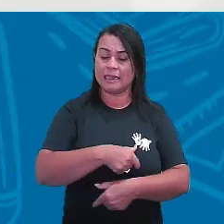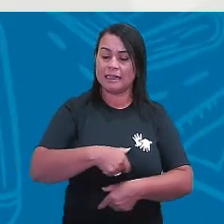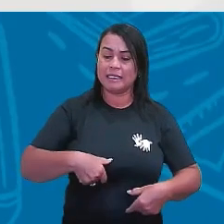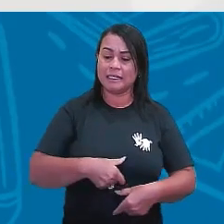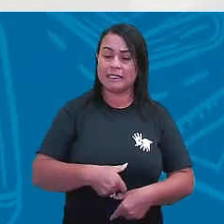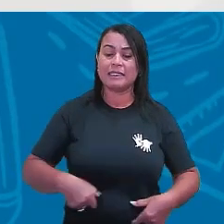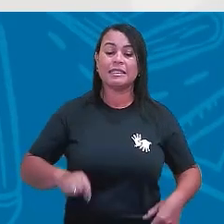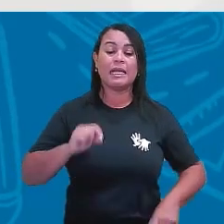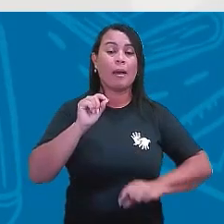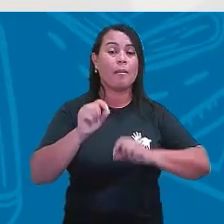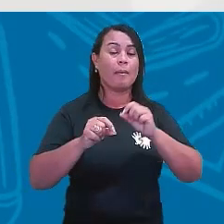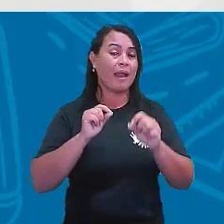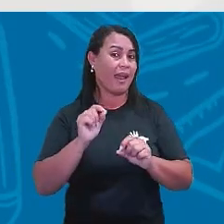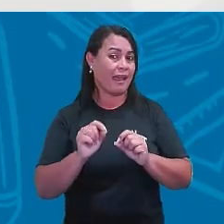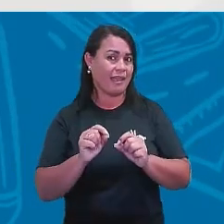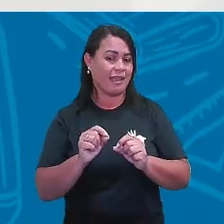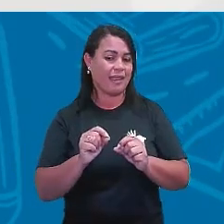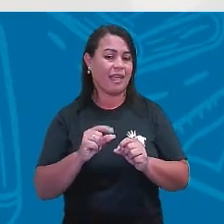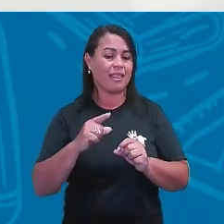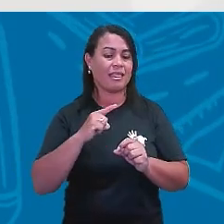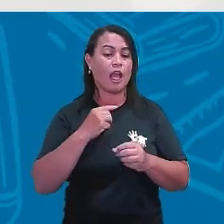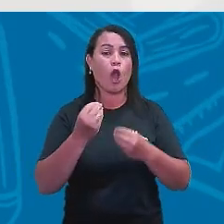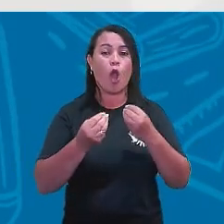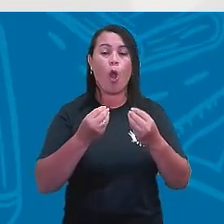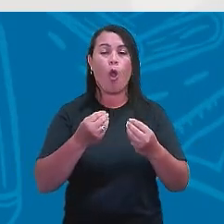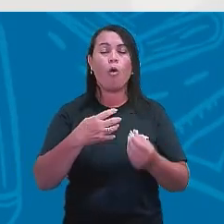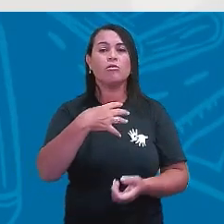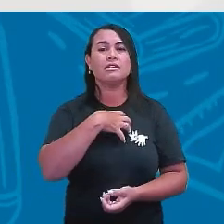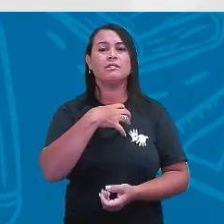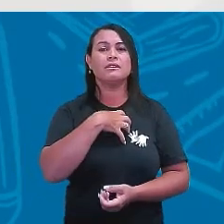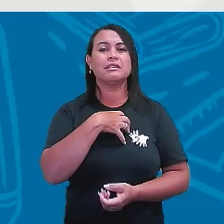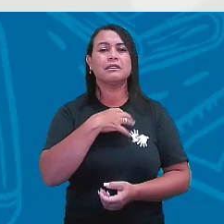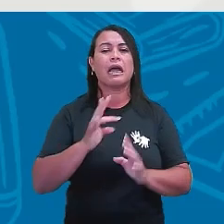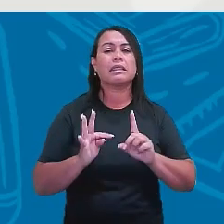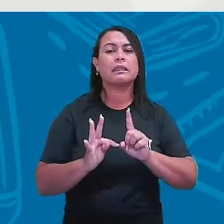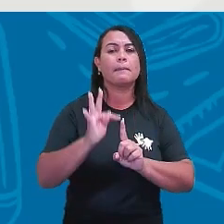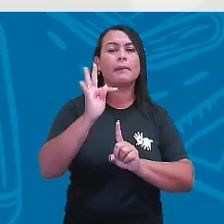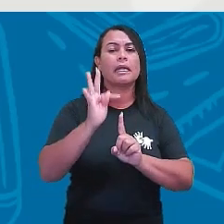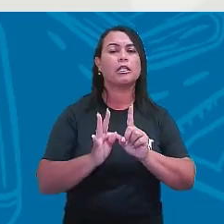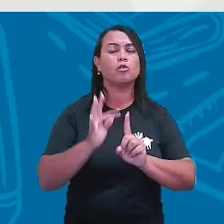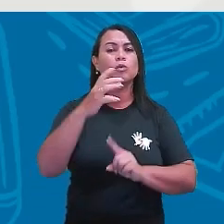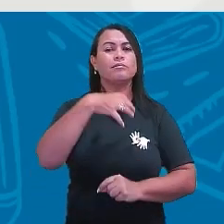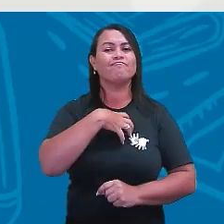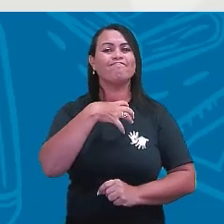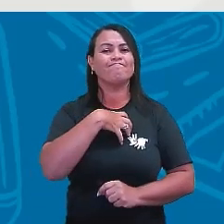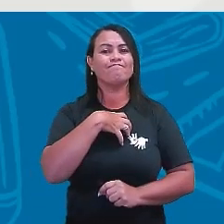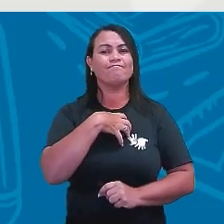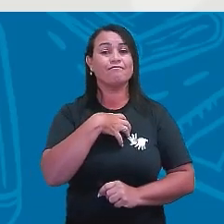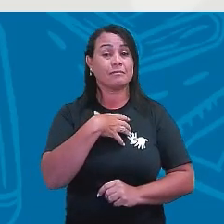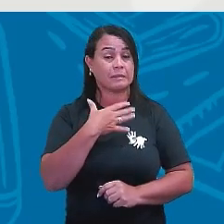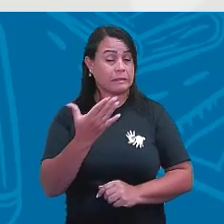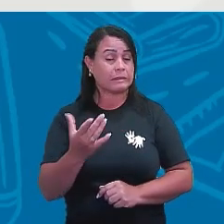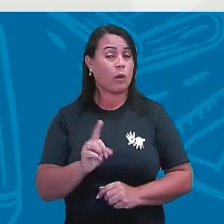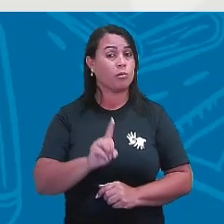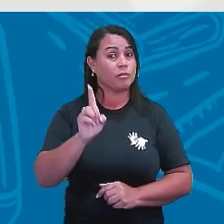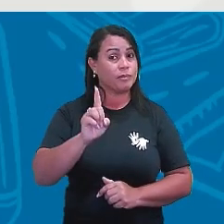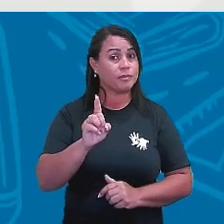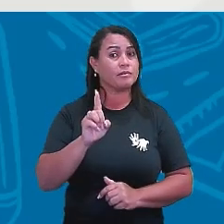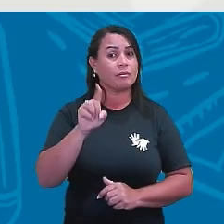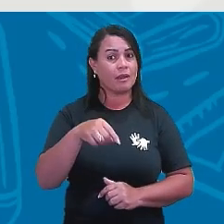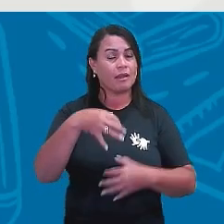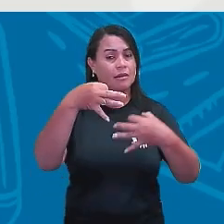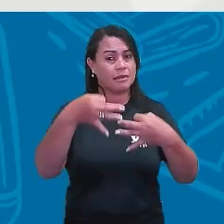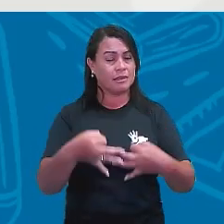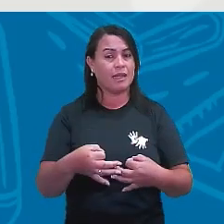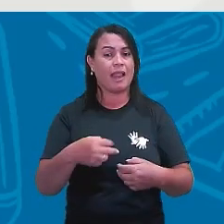para balancear a temperatura desse animal. Pois é, mas de uma coisa é certa,